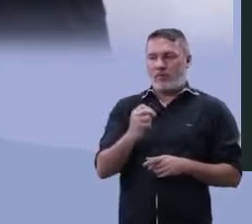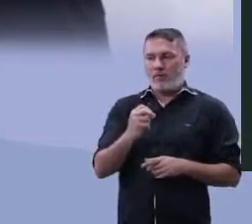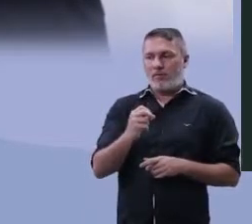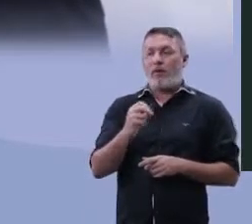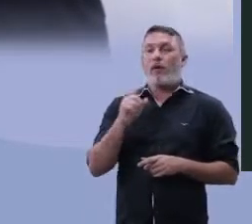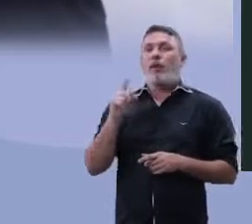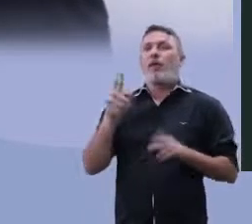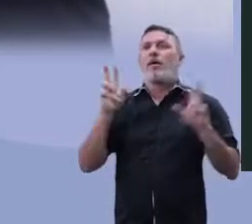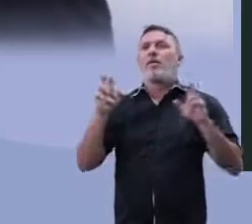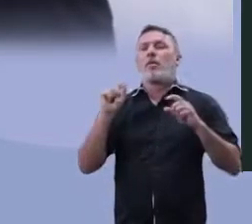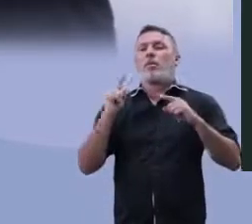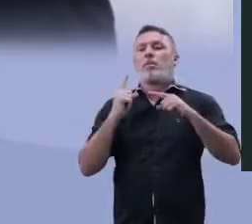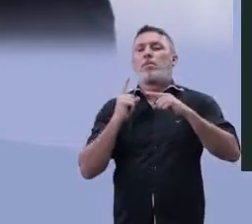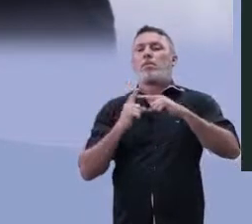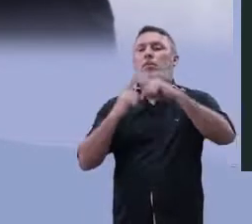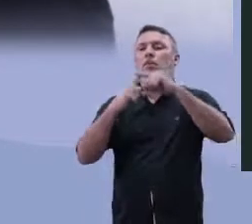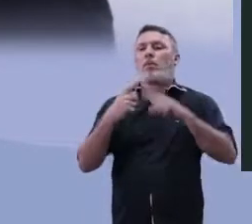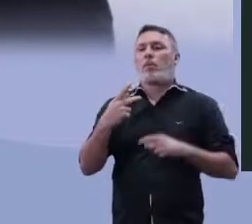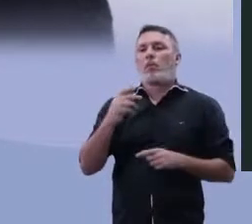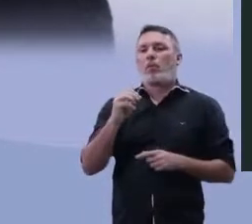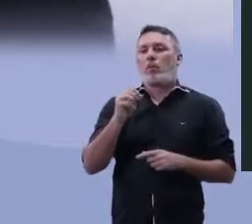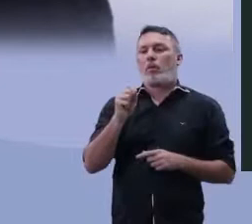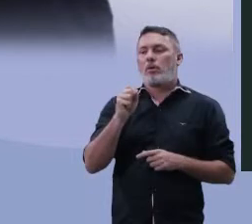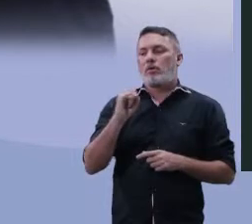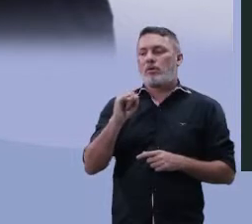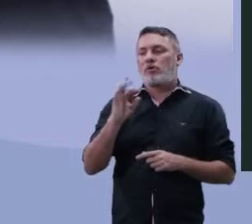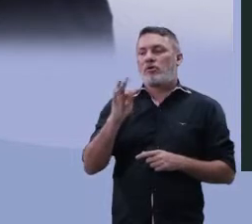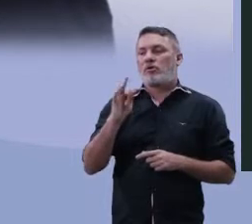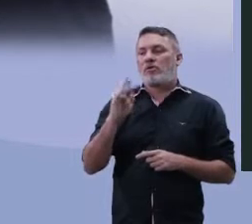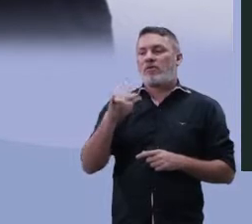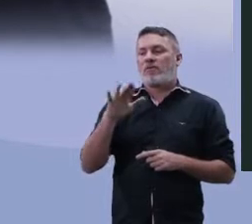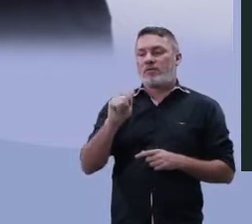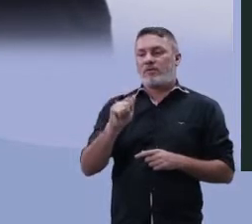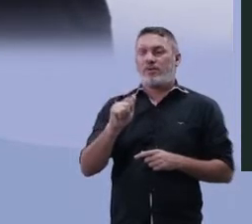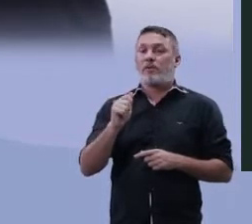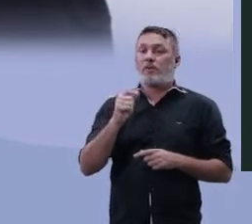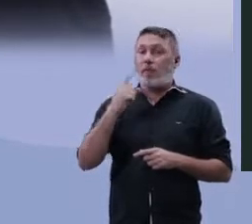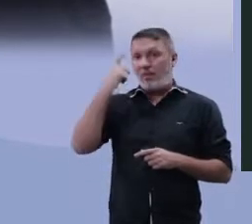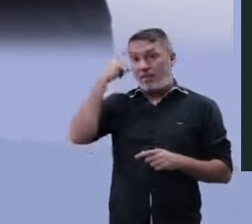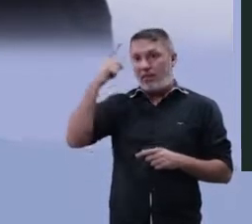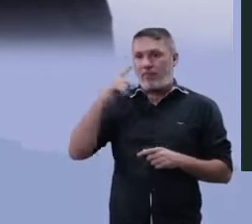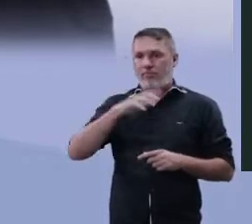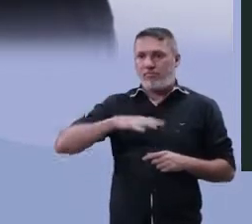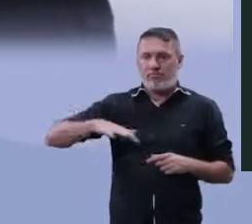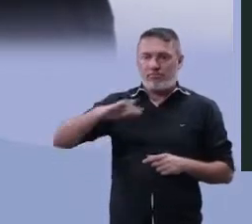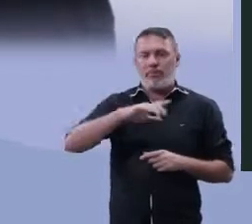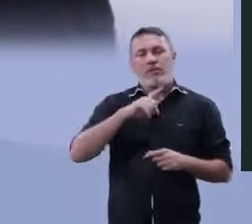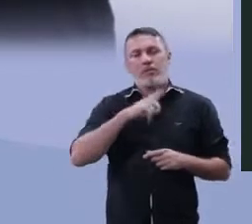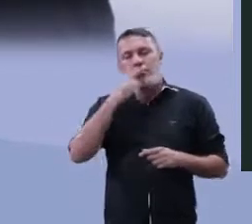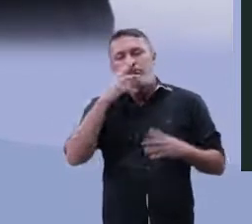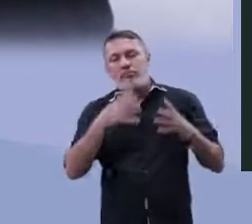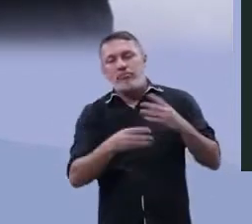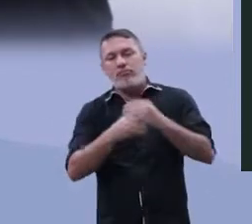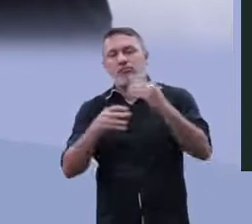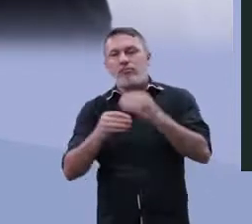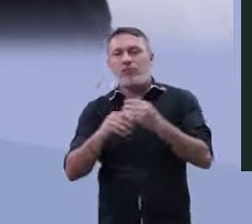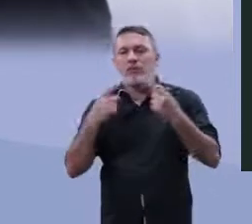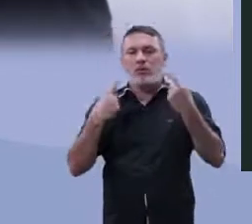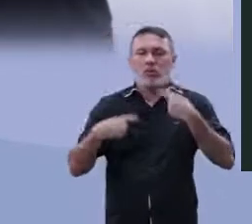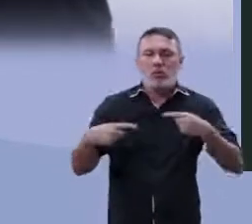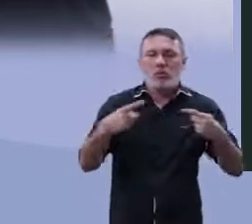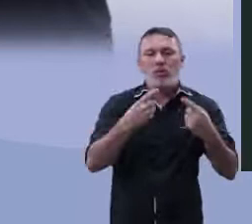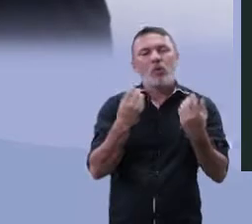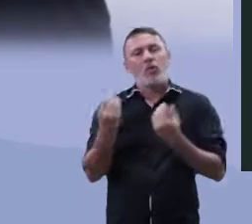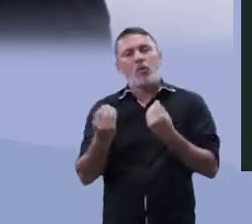são positivistas, então as ideias desses camaradas estão apoiadas no positivismo, né, trazem um pouco